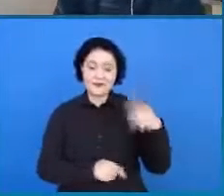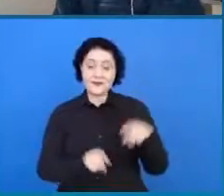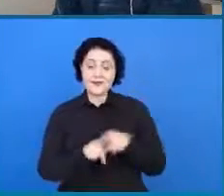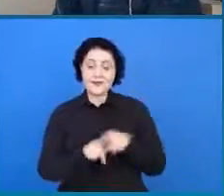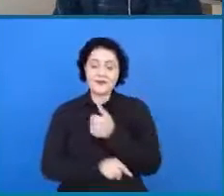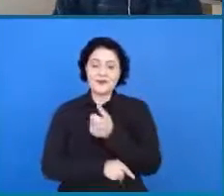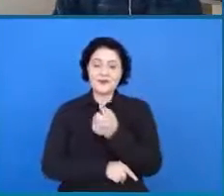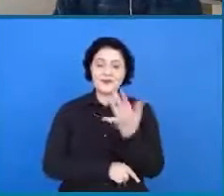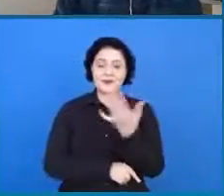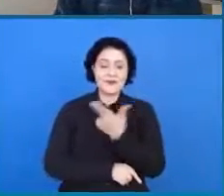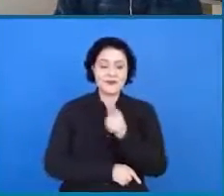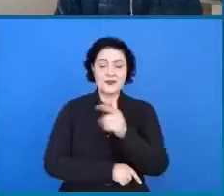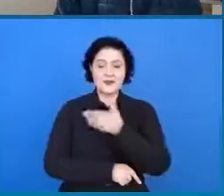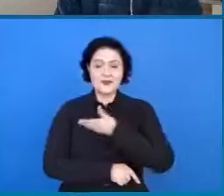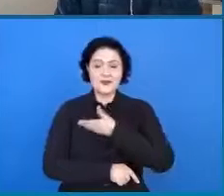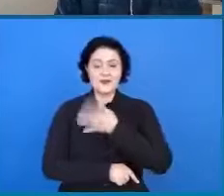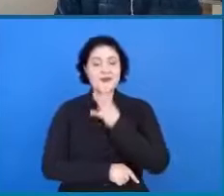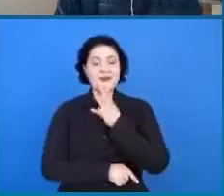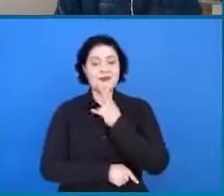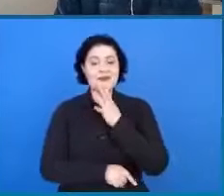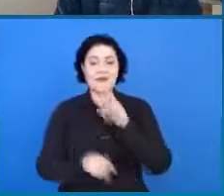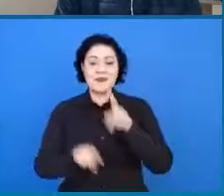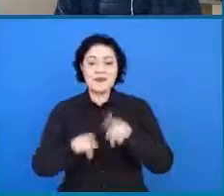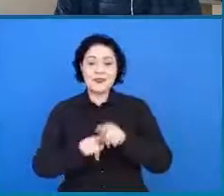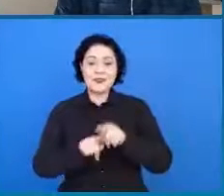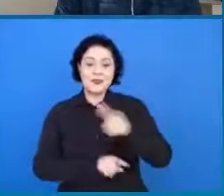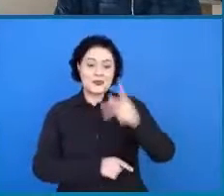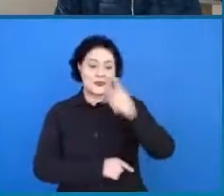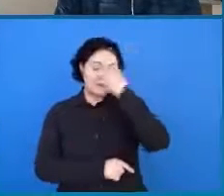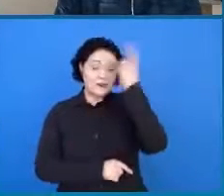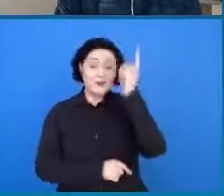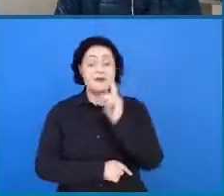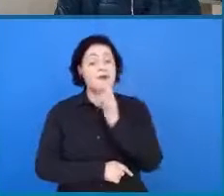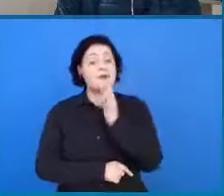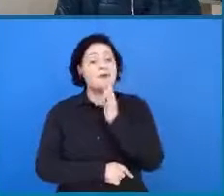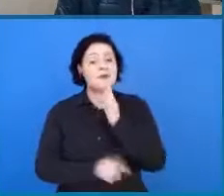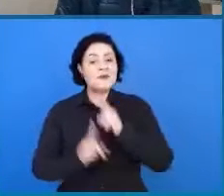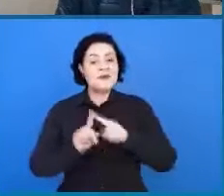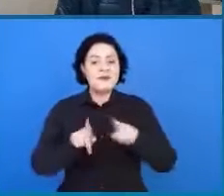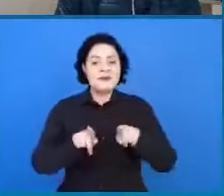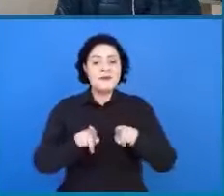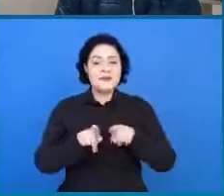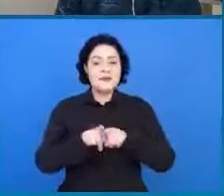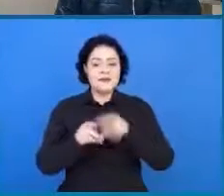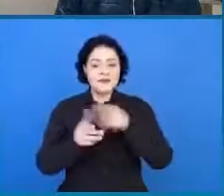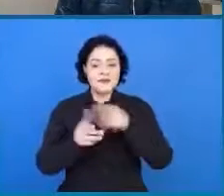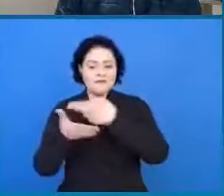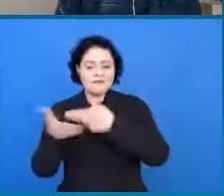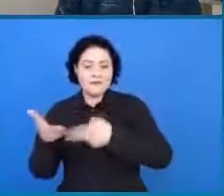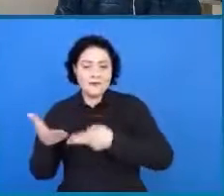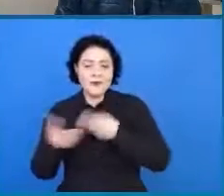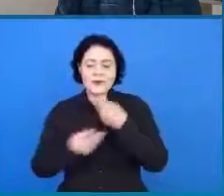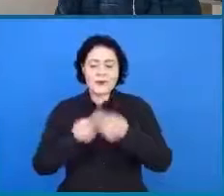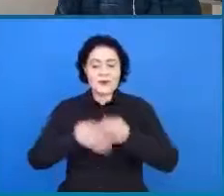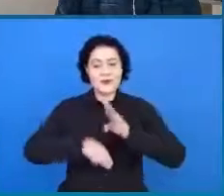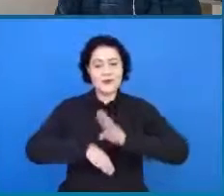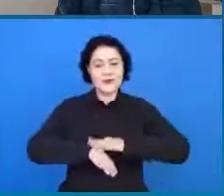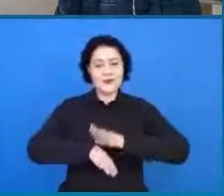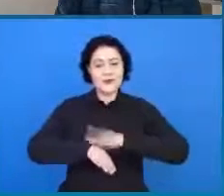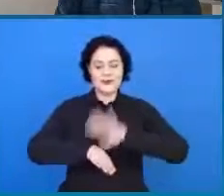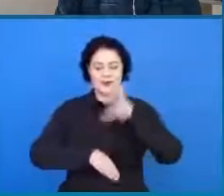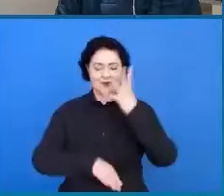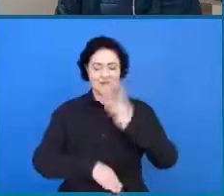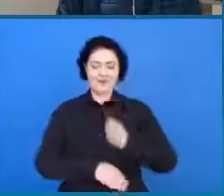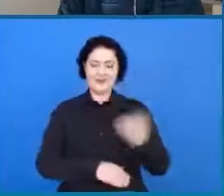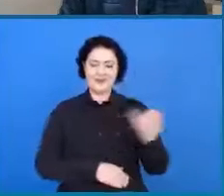outros amigos né que conhecemos e outras pessoas que não conhecemos mas que trazem o seu relato do quanto o Momento Espírita